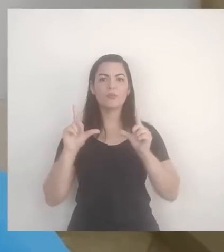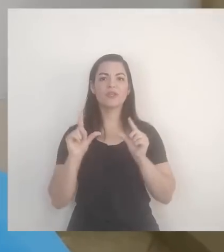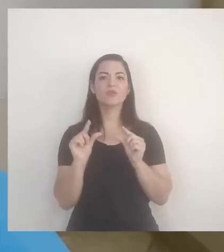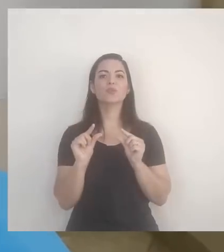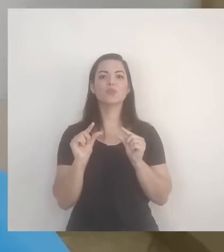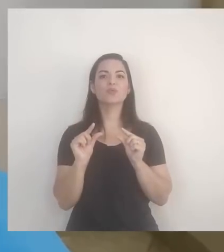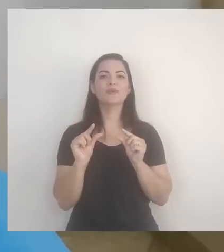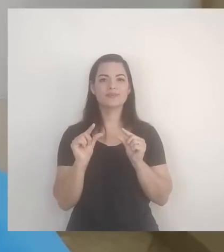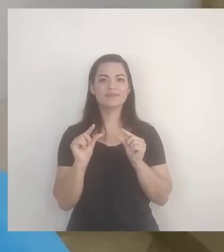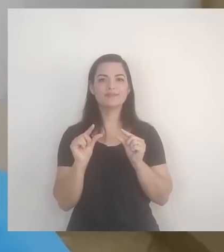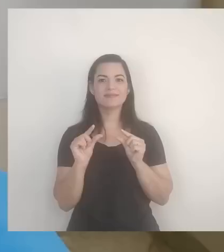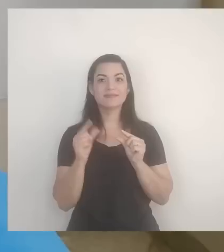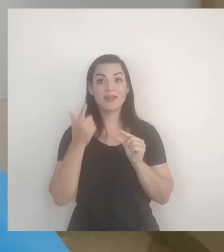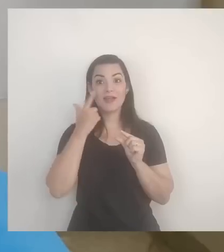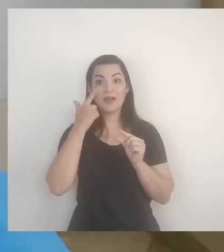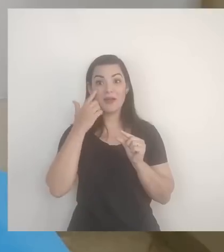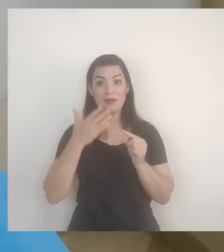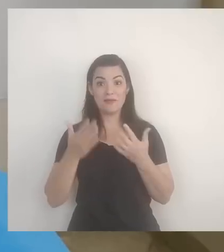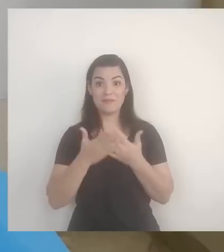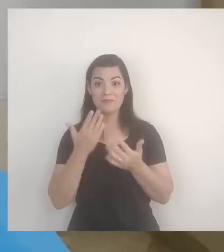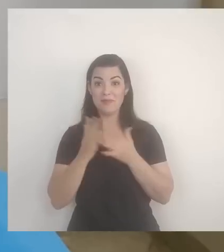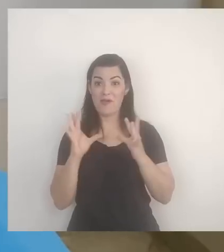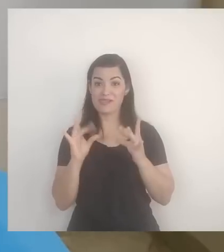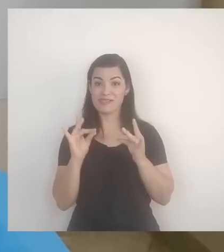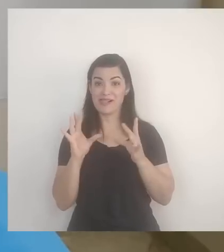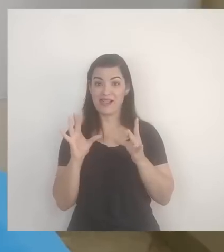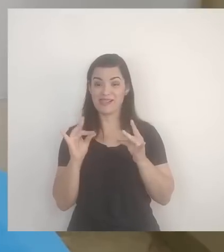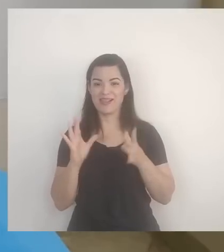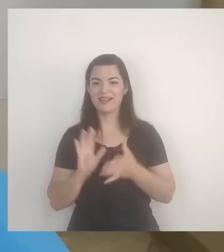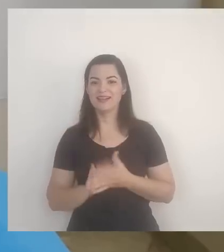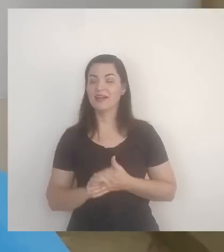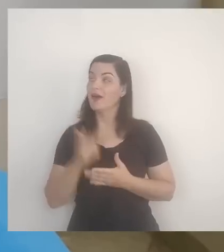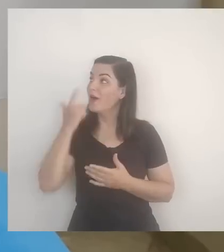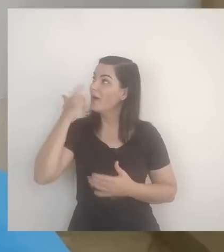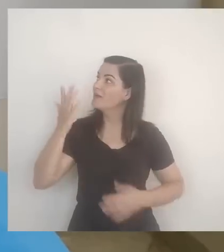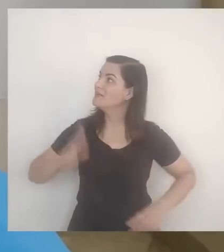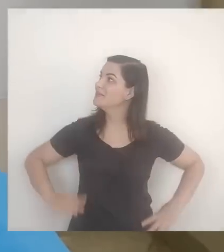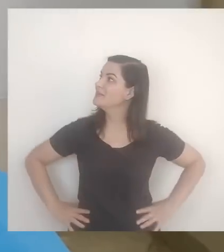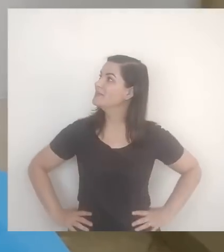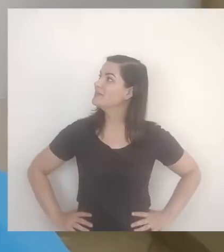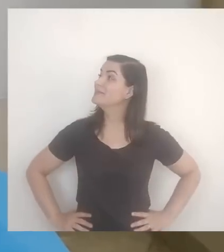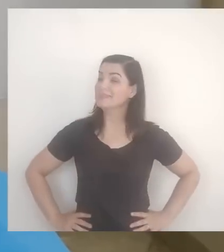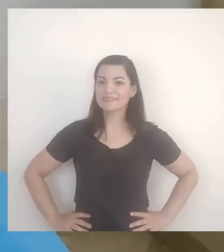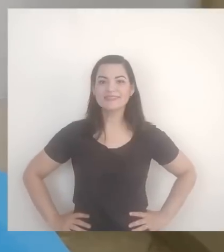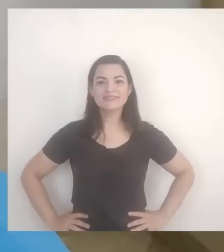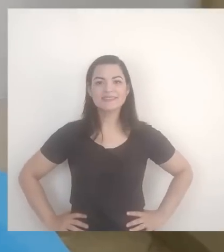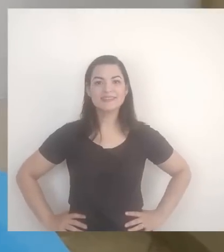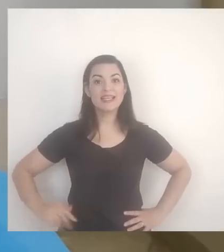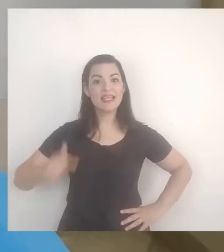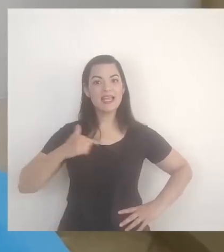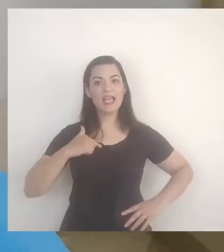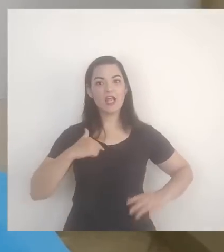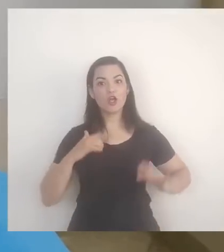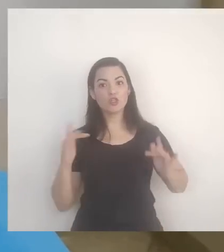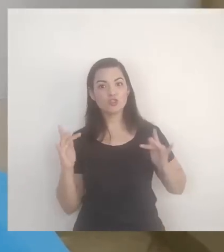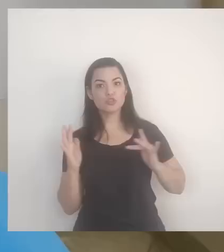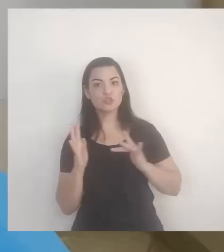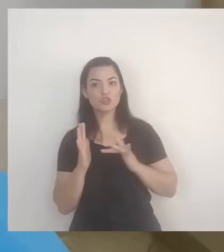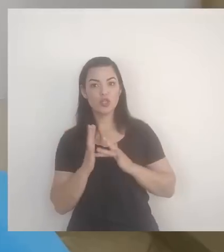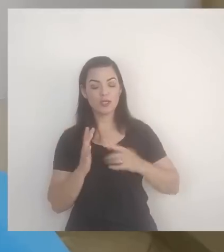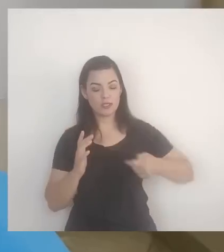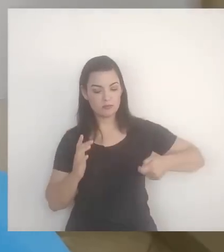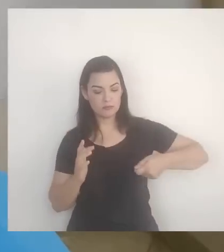pressão interna da garrafa. A mão da Pro já tá grudando aqui. Olha lá. Então a Pro